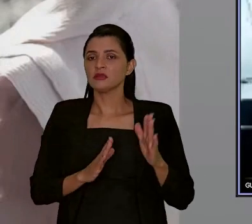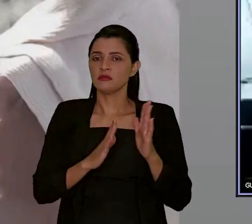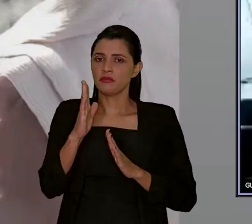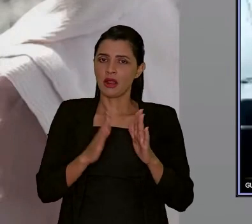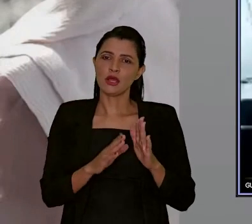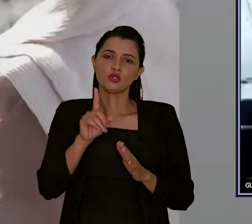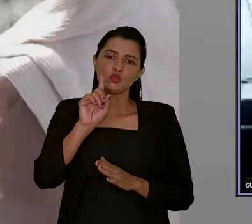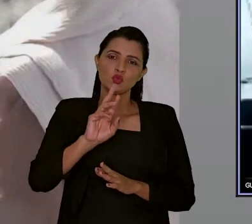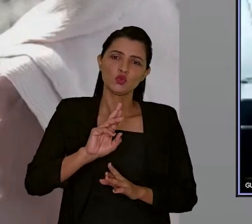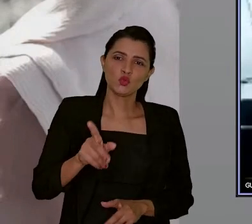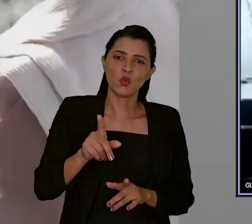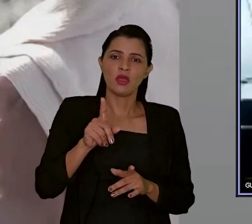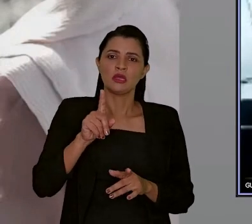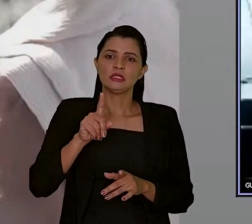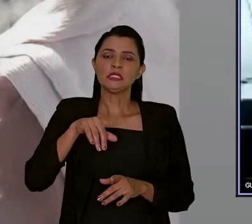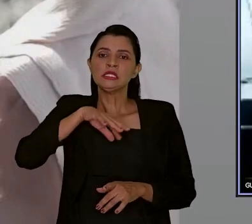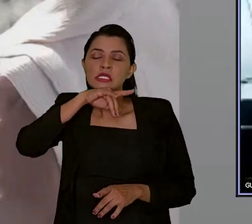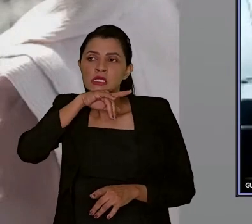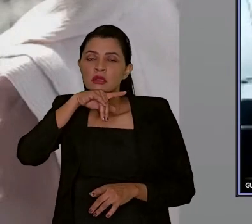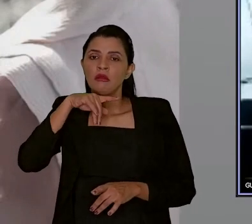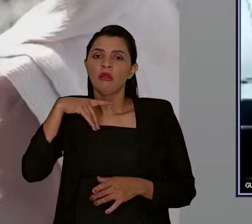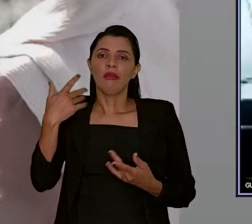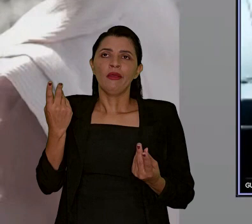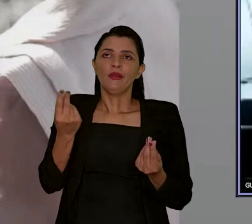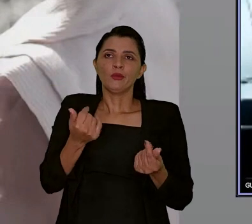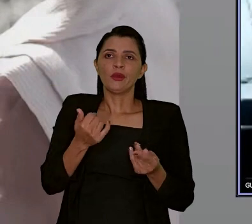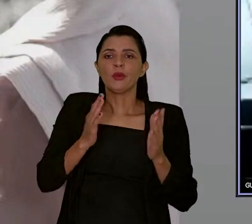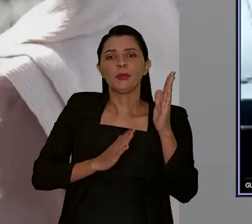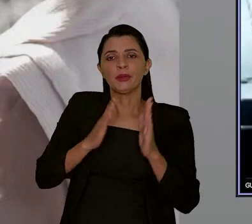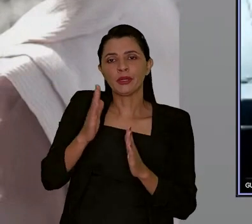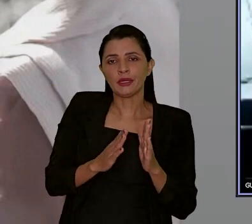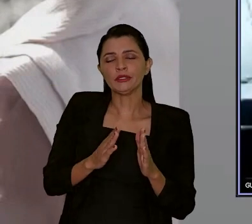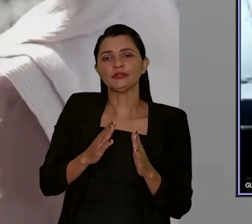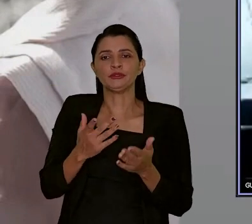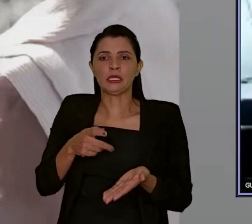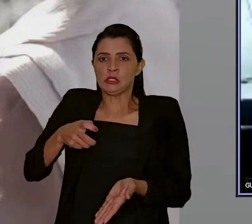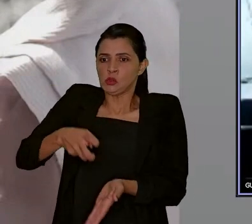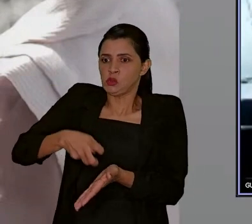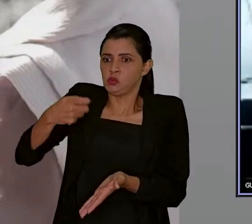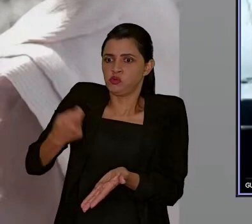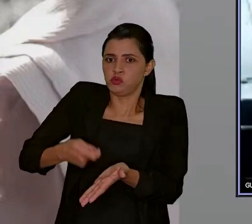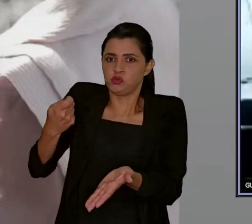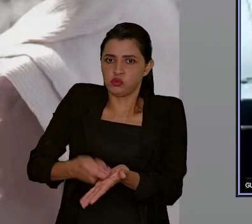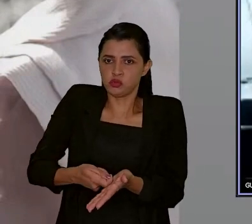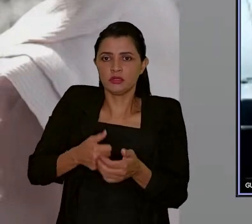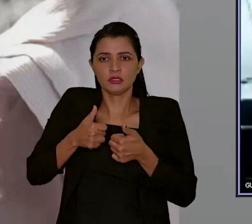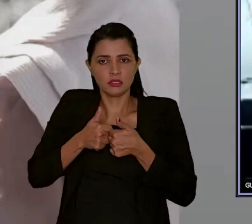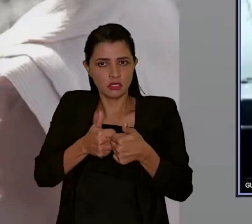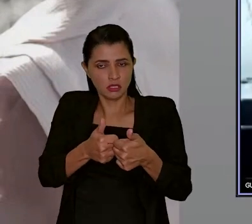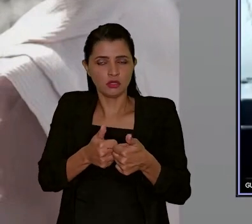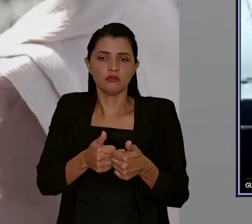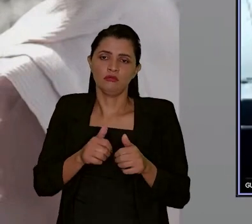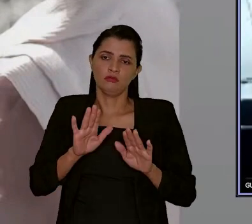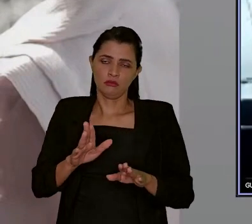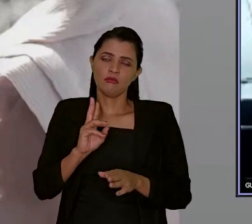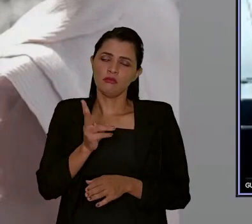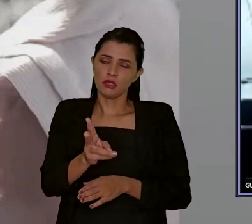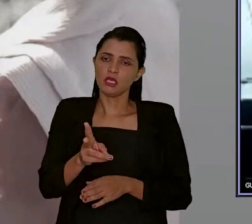fatal, vale dizer, não é um prazo que deva rigidamente ser seguido, ainda que seja, óbvio, uma